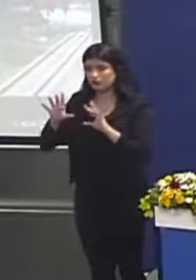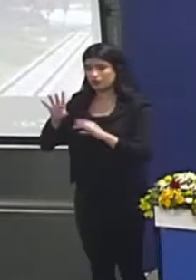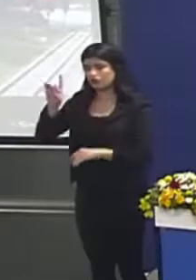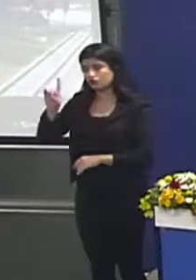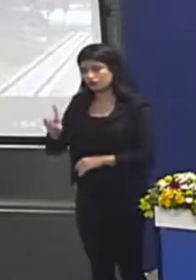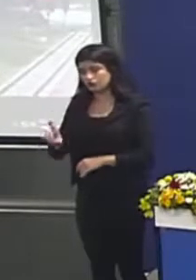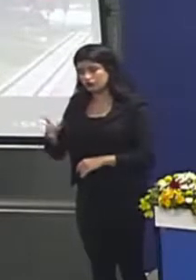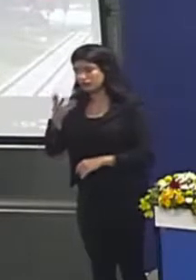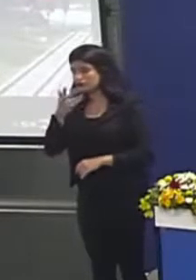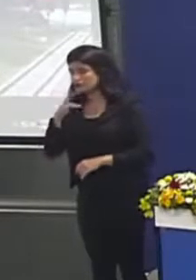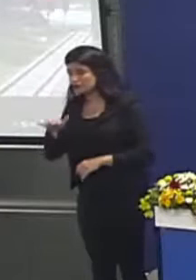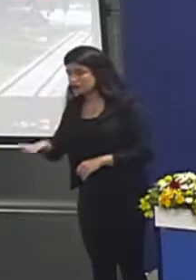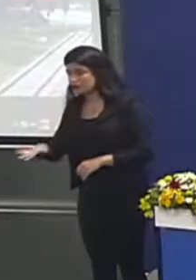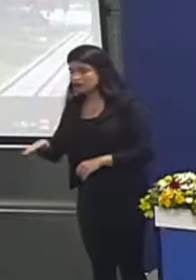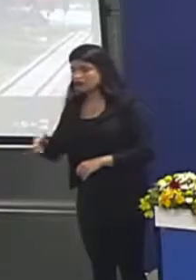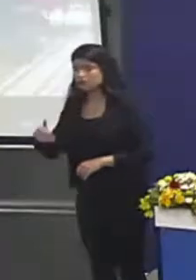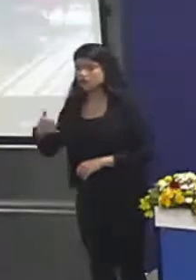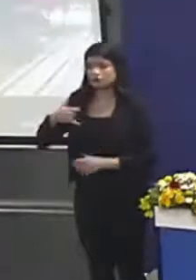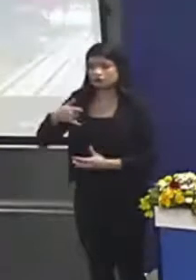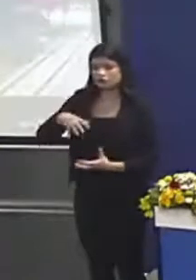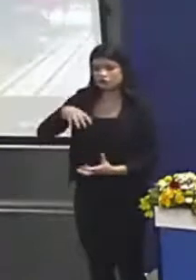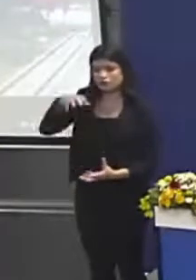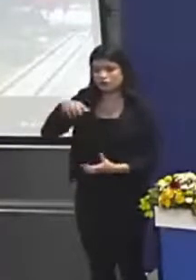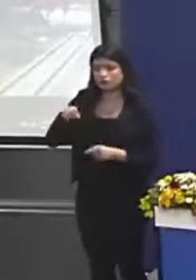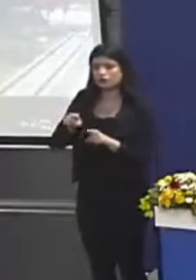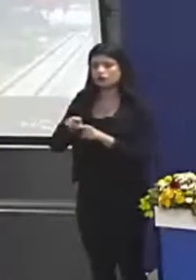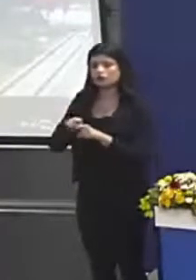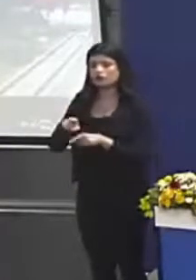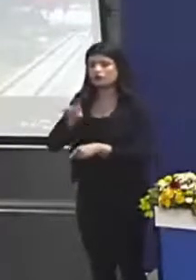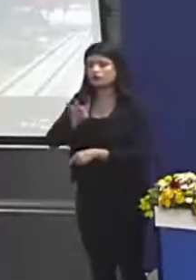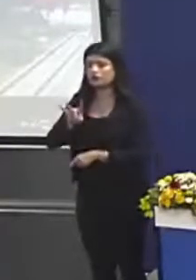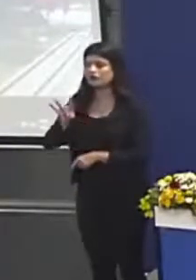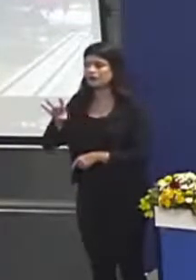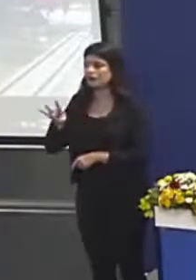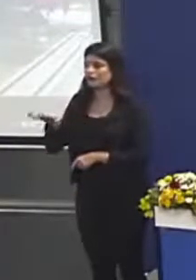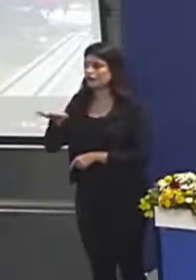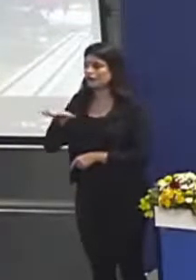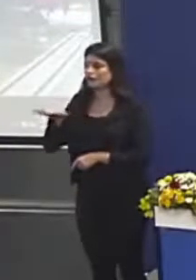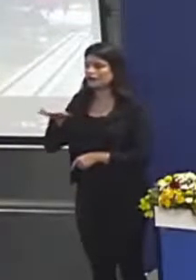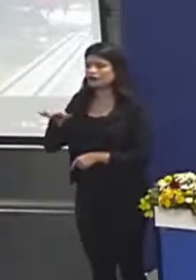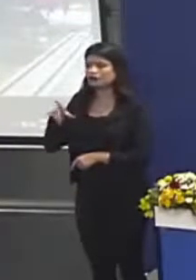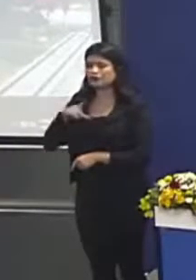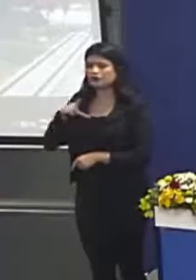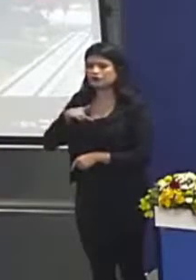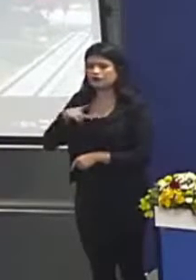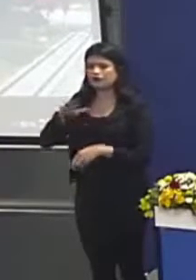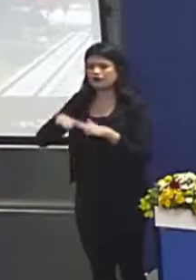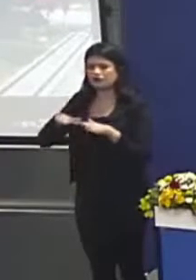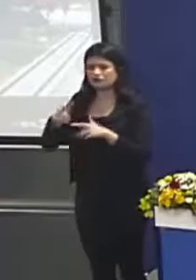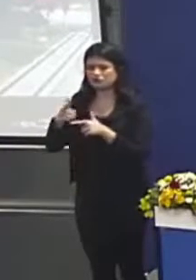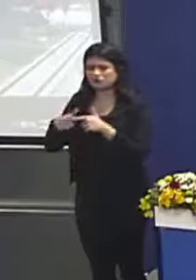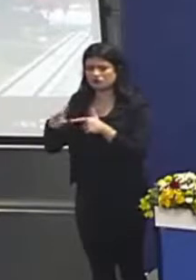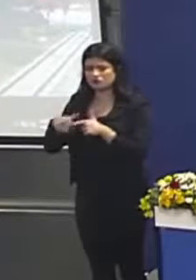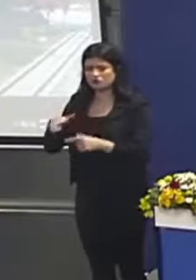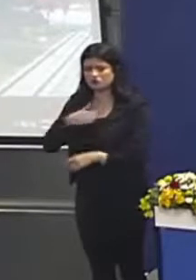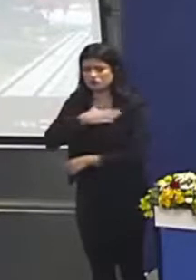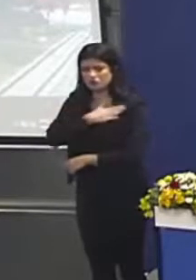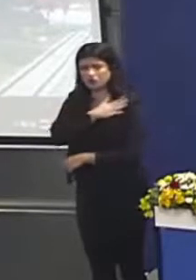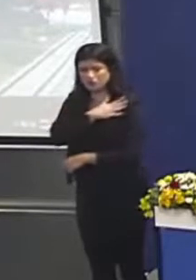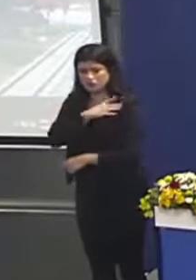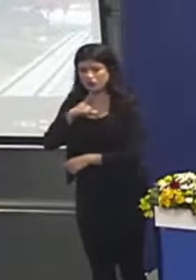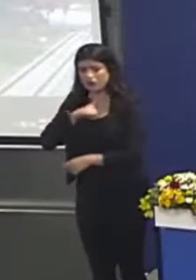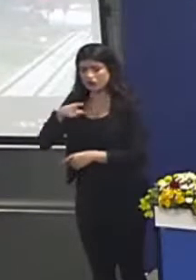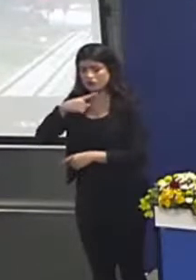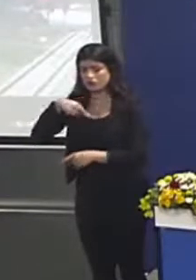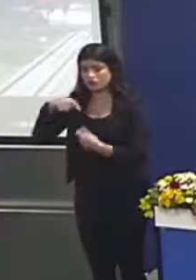criança, adolescente e idosos e pela eliminação de quaisquer forma de discriminação, bem como nos orienta o Código